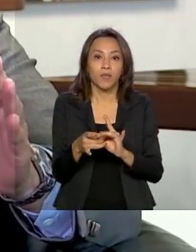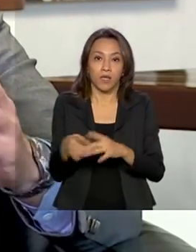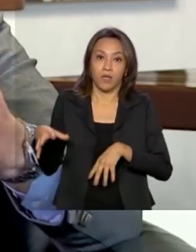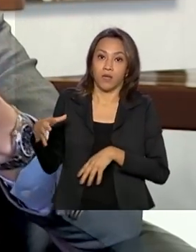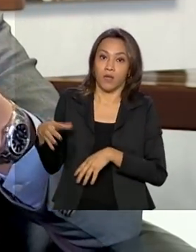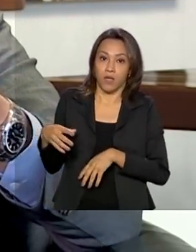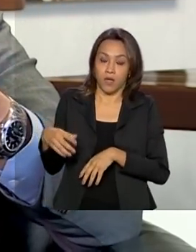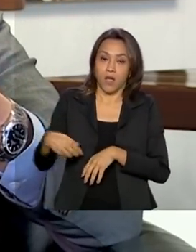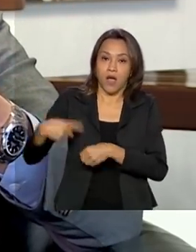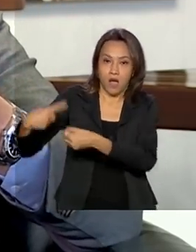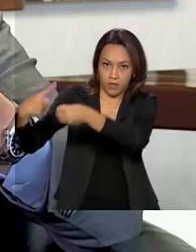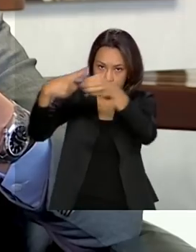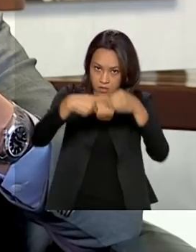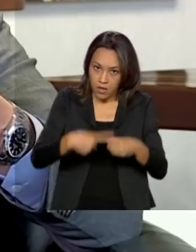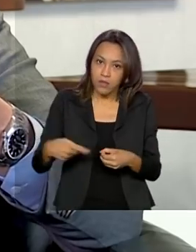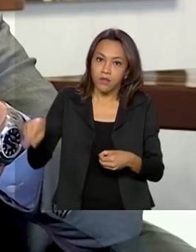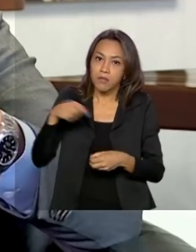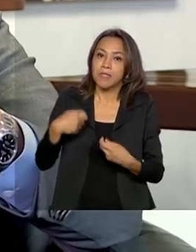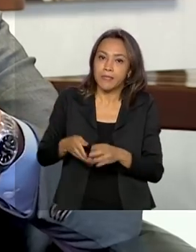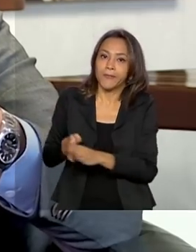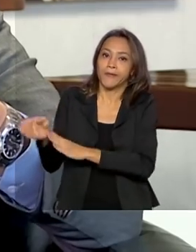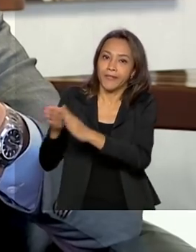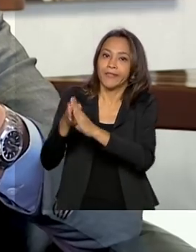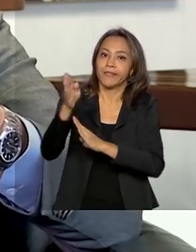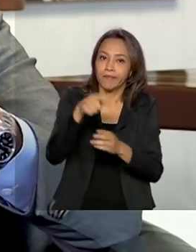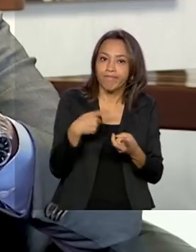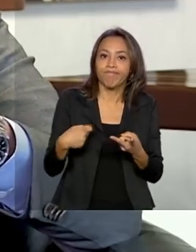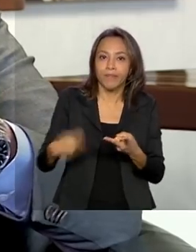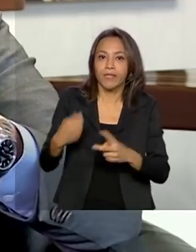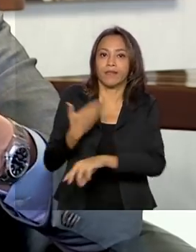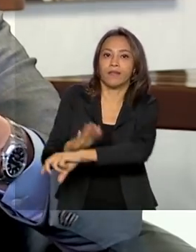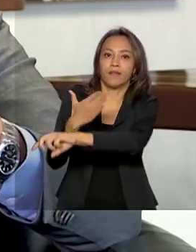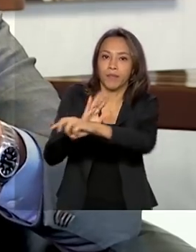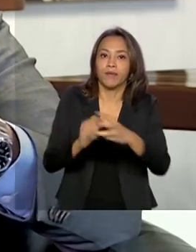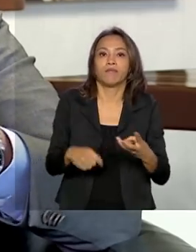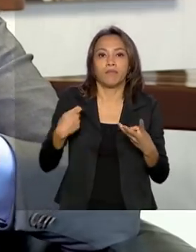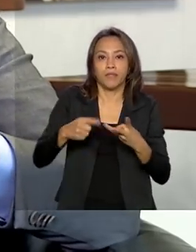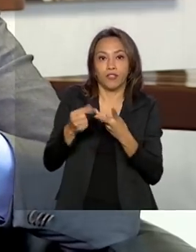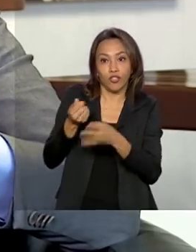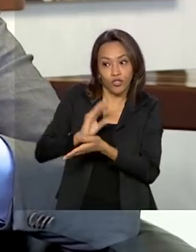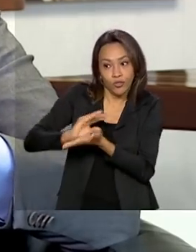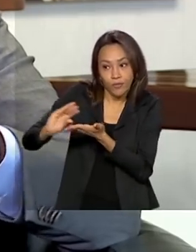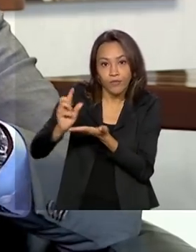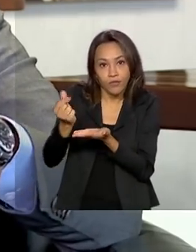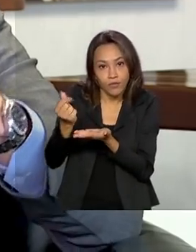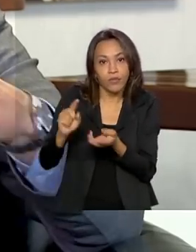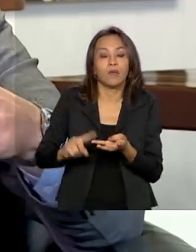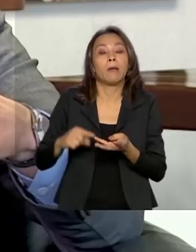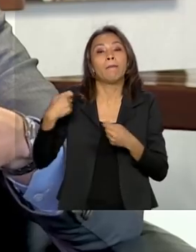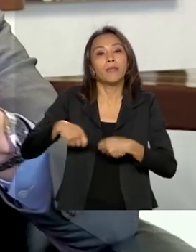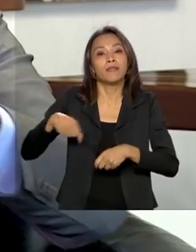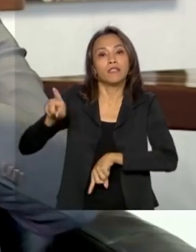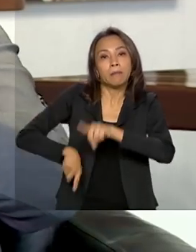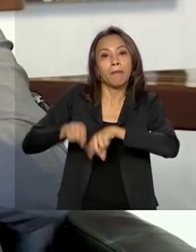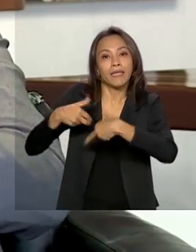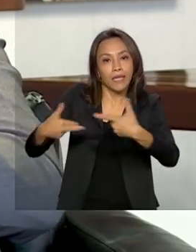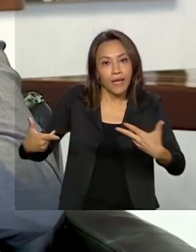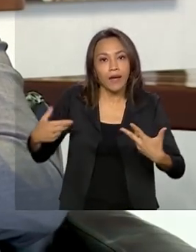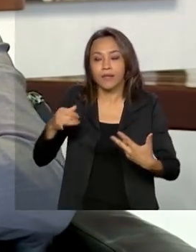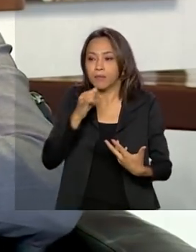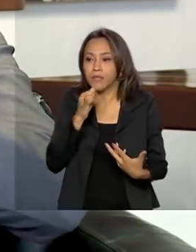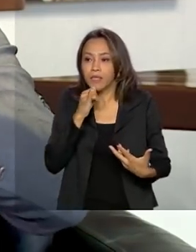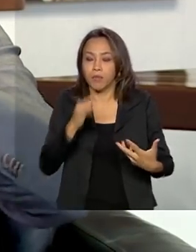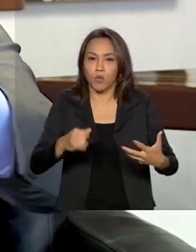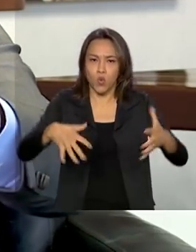que precisam de orientação, treinamento, recursos, equipamentos, né, para ter lá, por exemplo, um centro